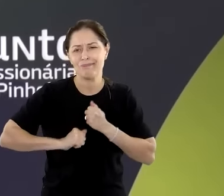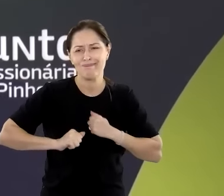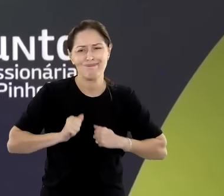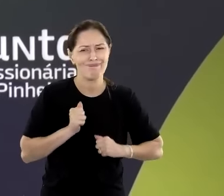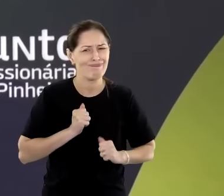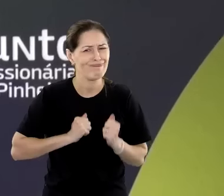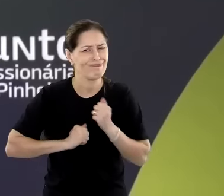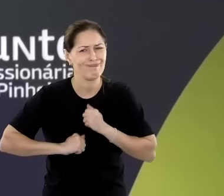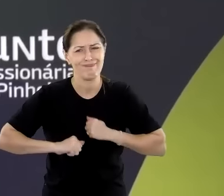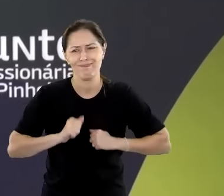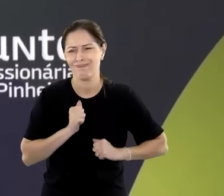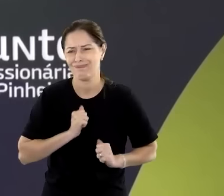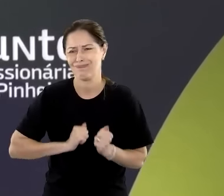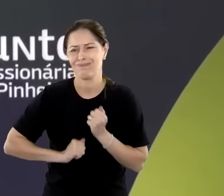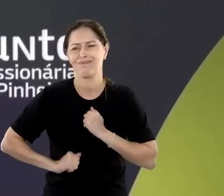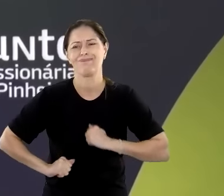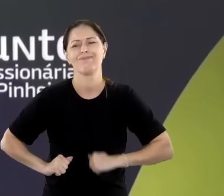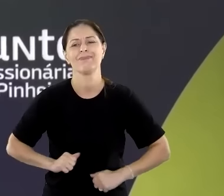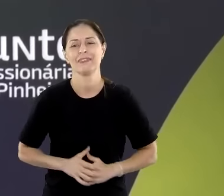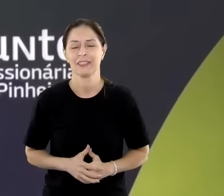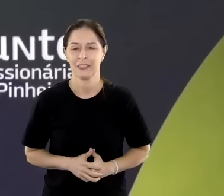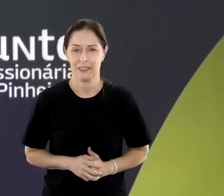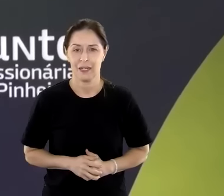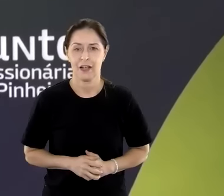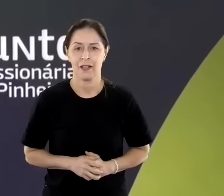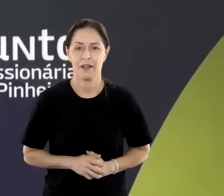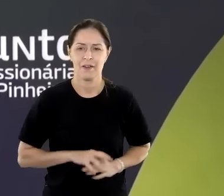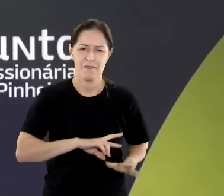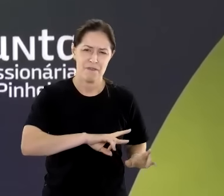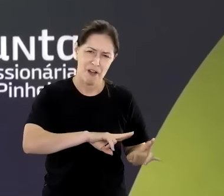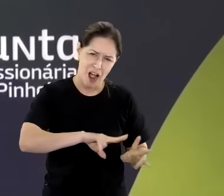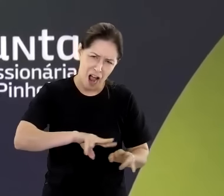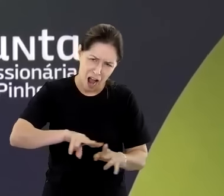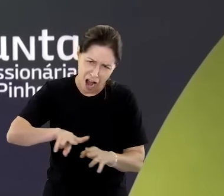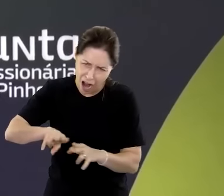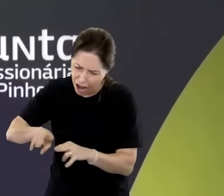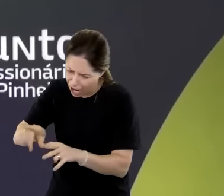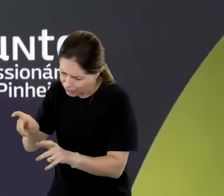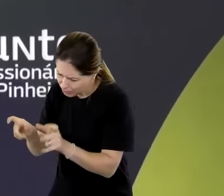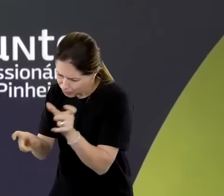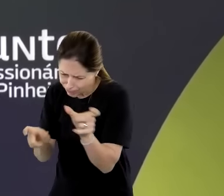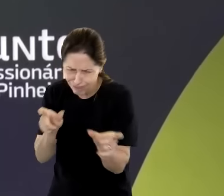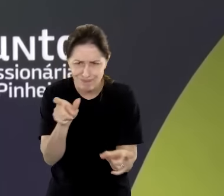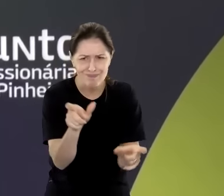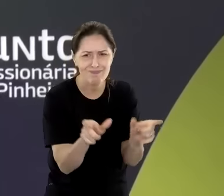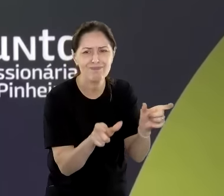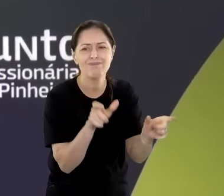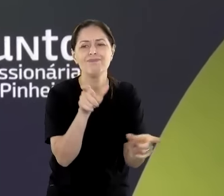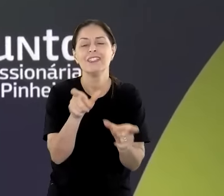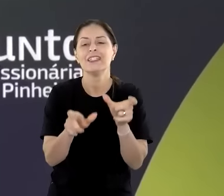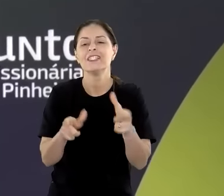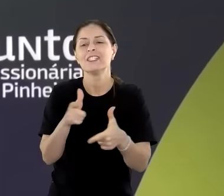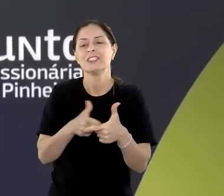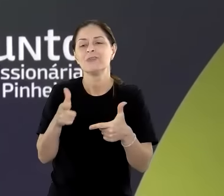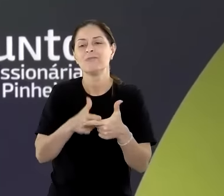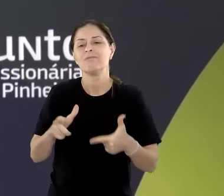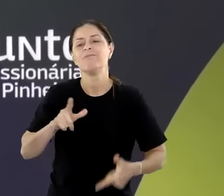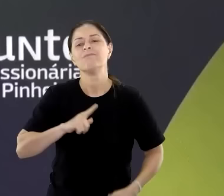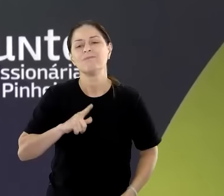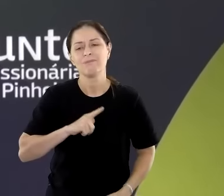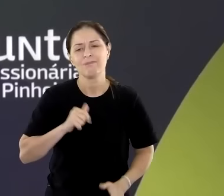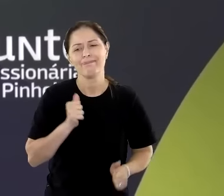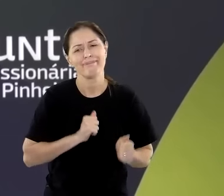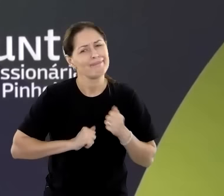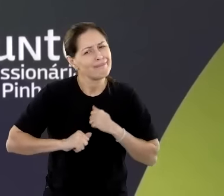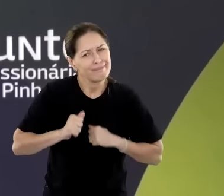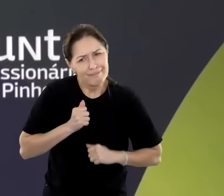Eu sei que ninguém aqui no auditório enfrenta esse problema, mas como eu enfrento, vou tratar dele.